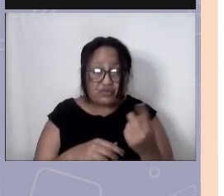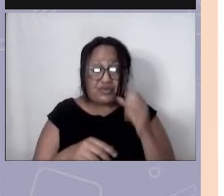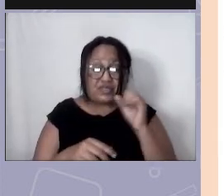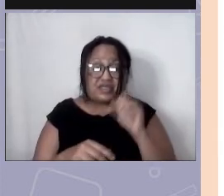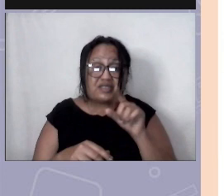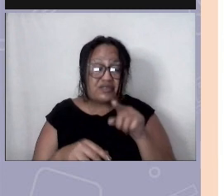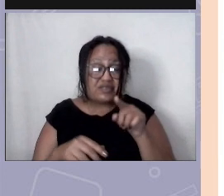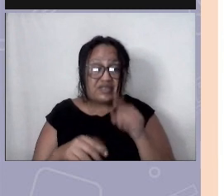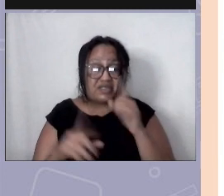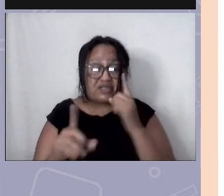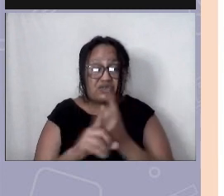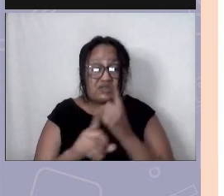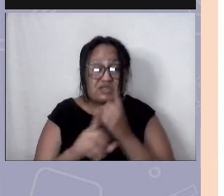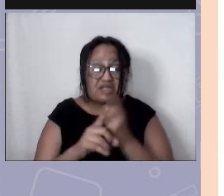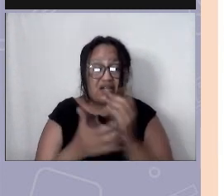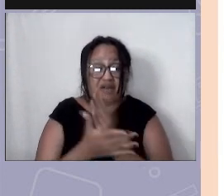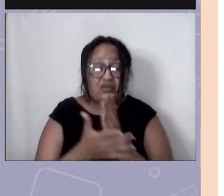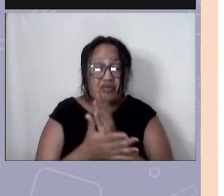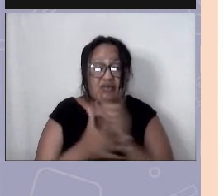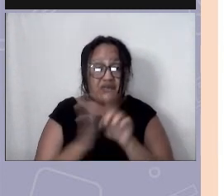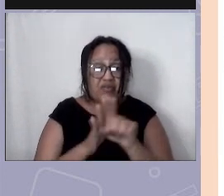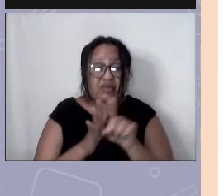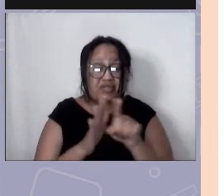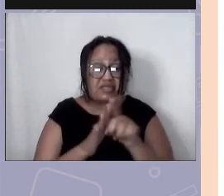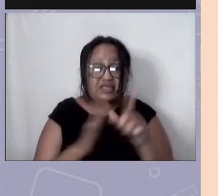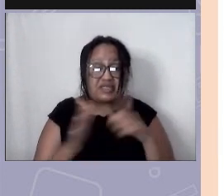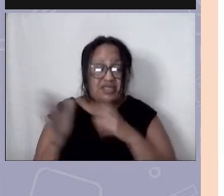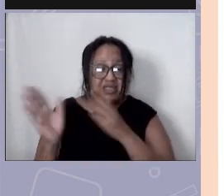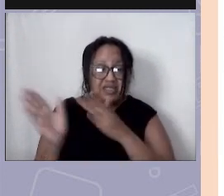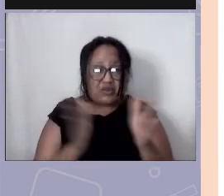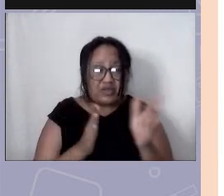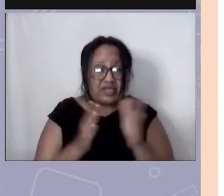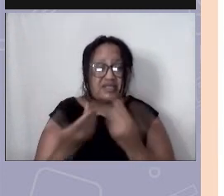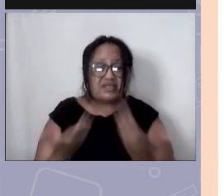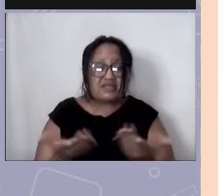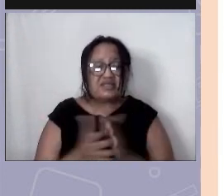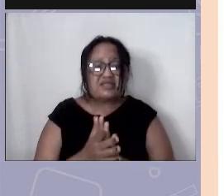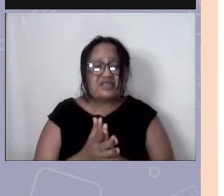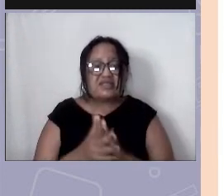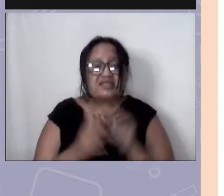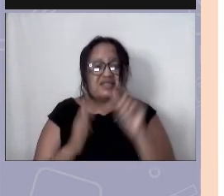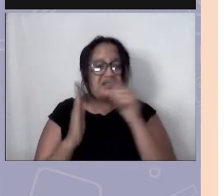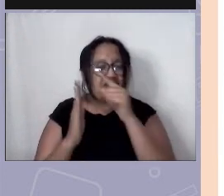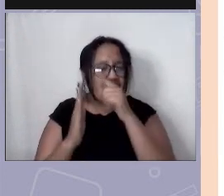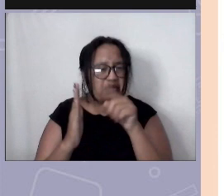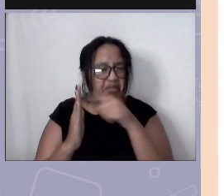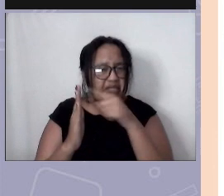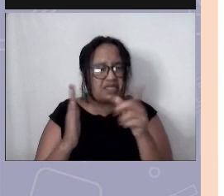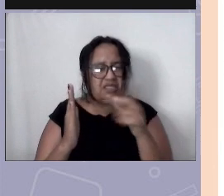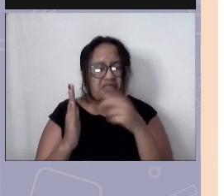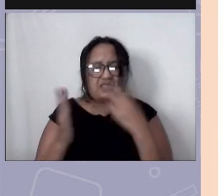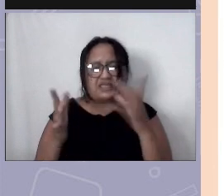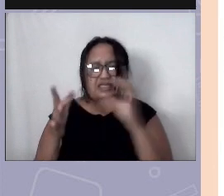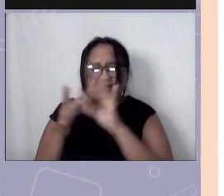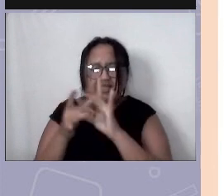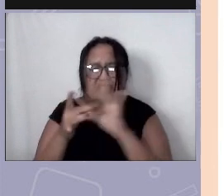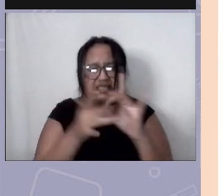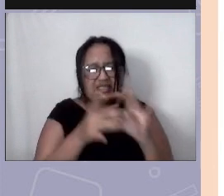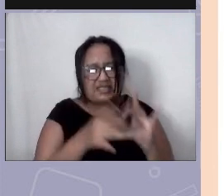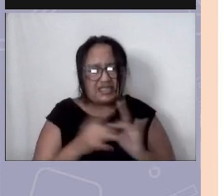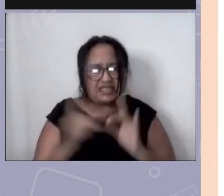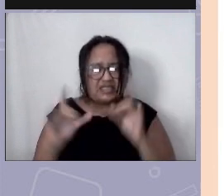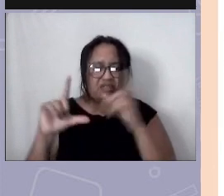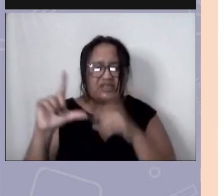vocês encontrarem alguma questão dessa que tenha sequência então rabisquem sabe liguem uma letrinha e uma base